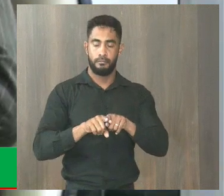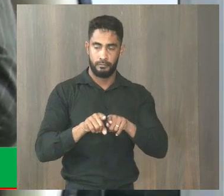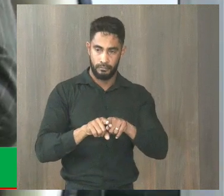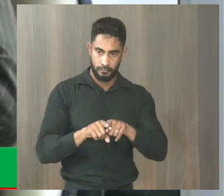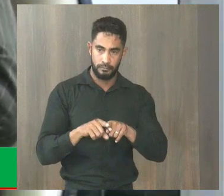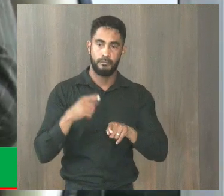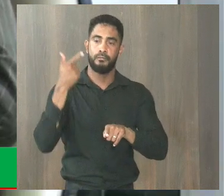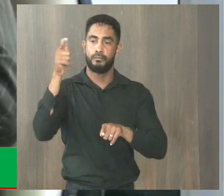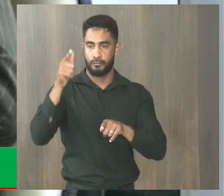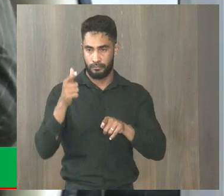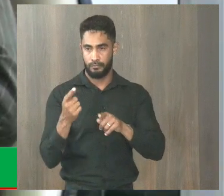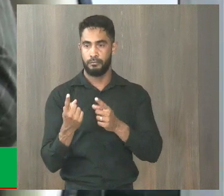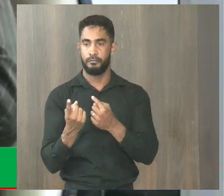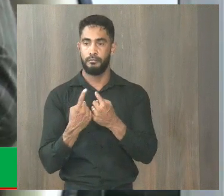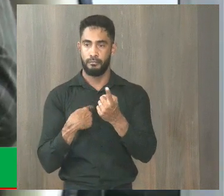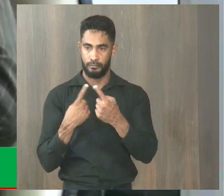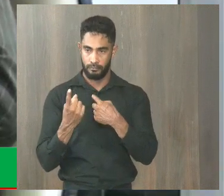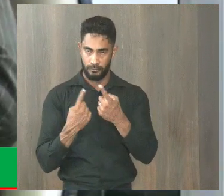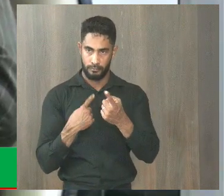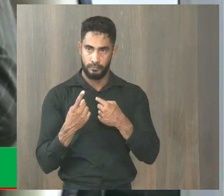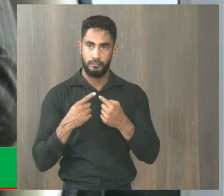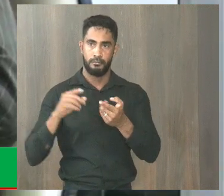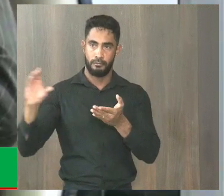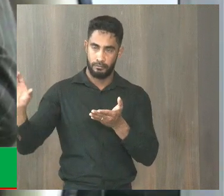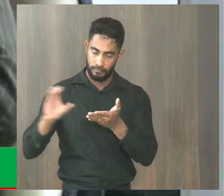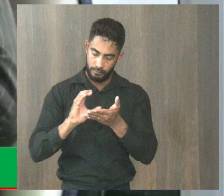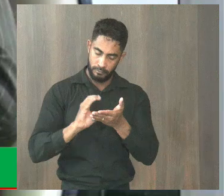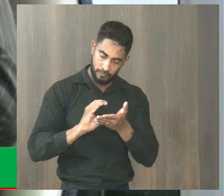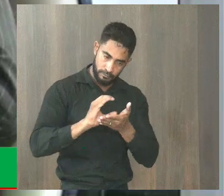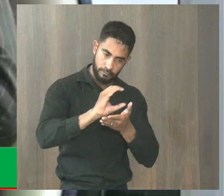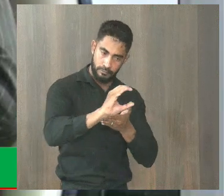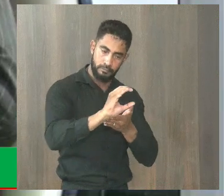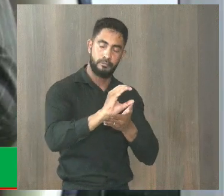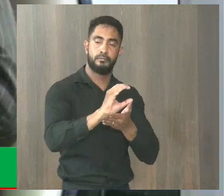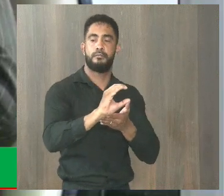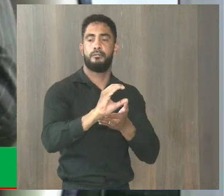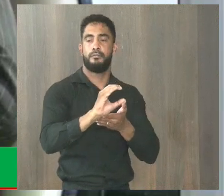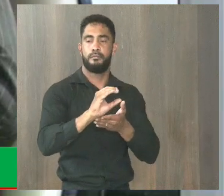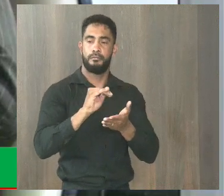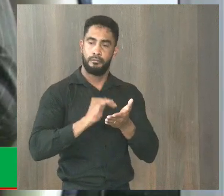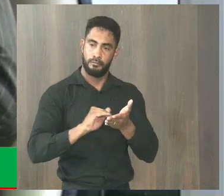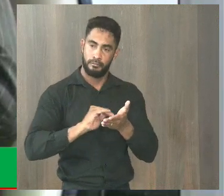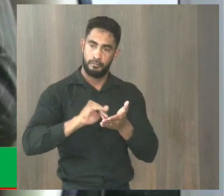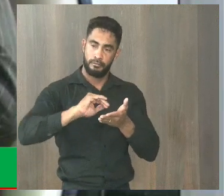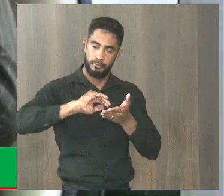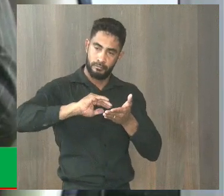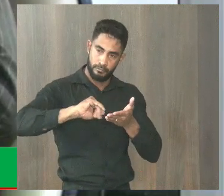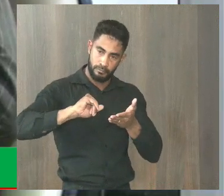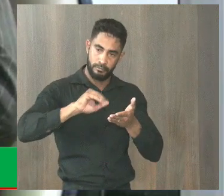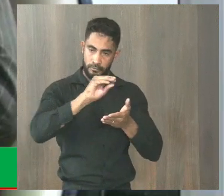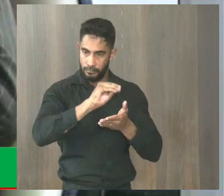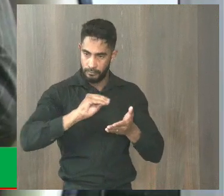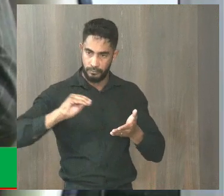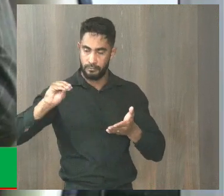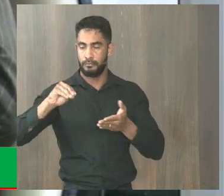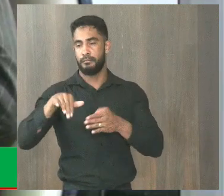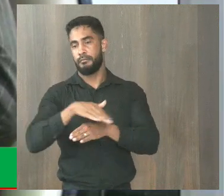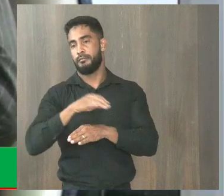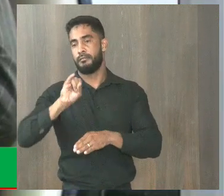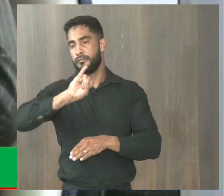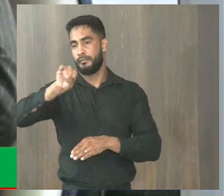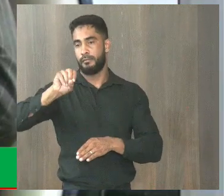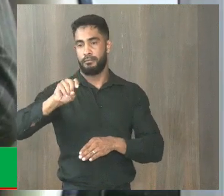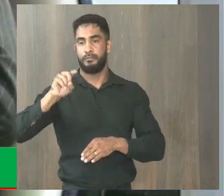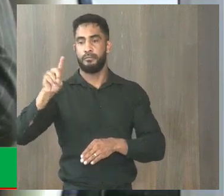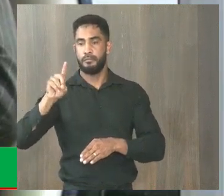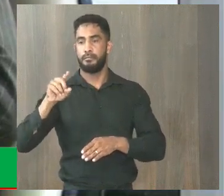É outra avenida também que eu destinei à emenda individual. E o secretário pediu que eu retirasse também, colocasse na rua José Silva, porque lá